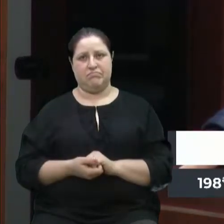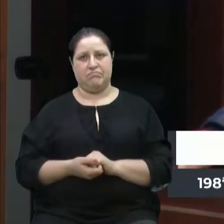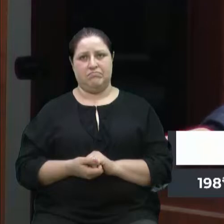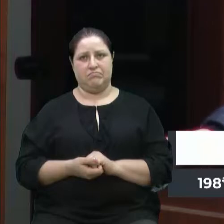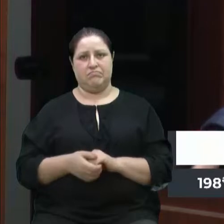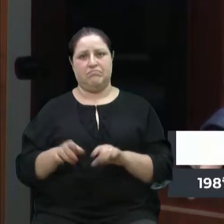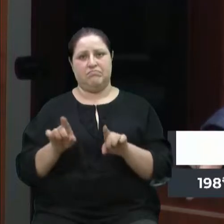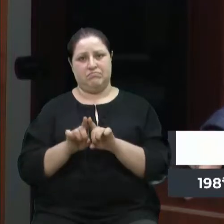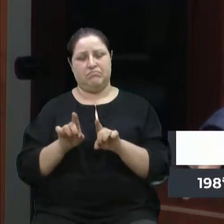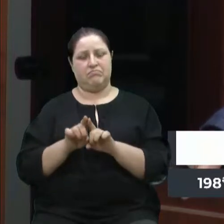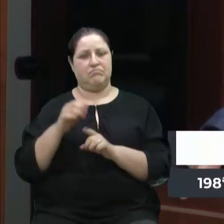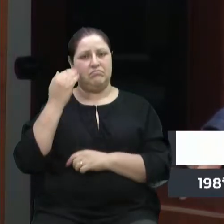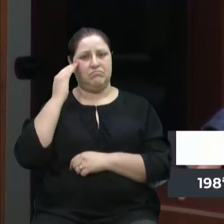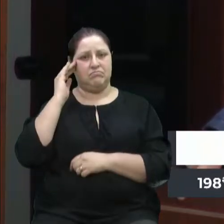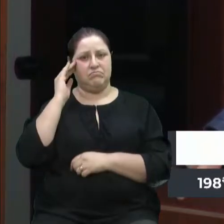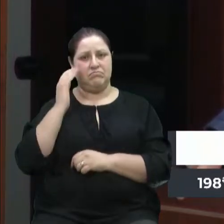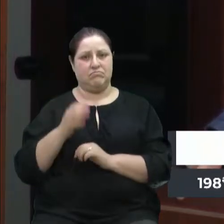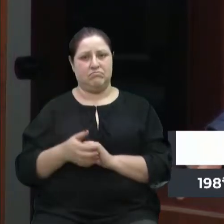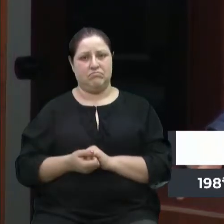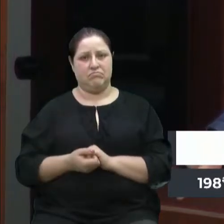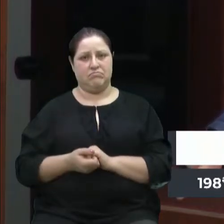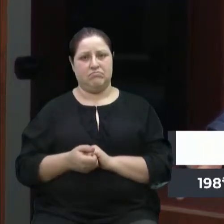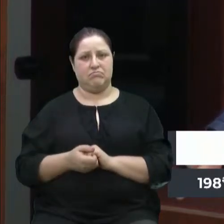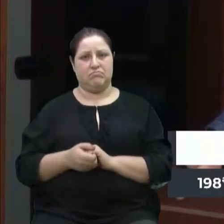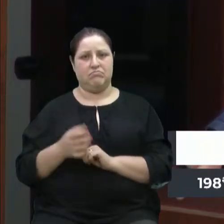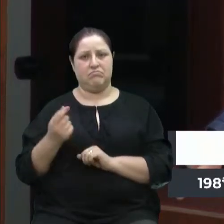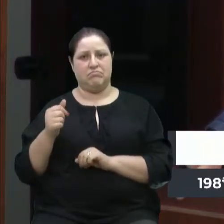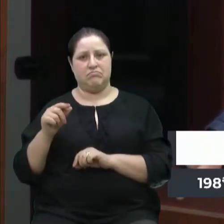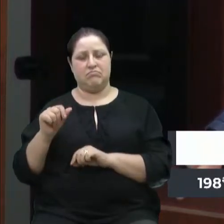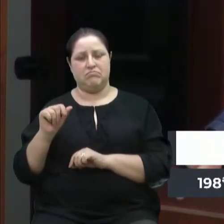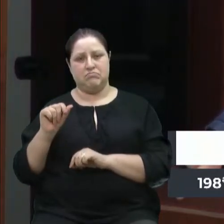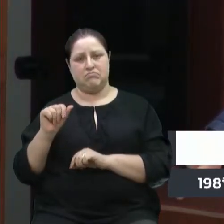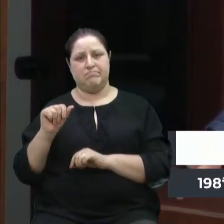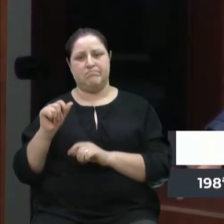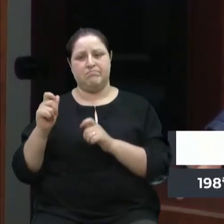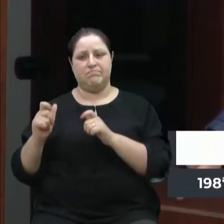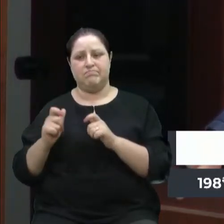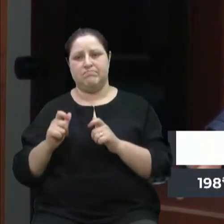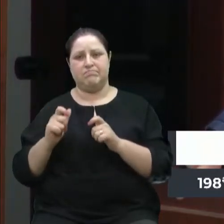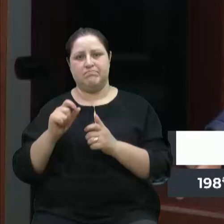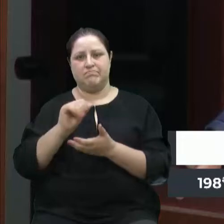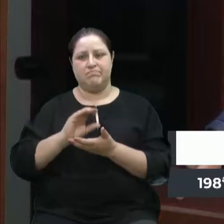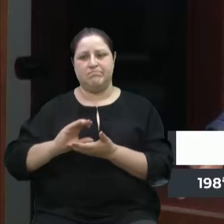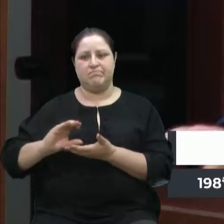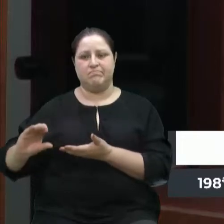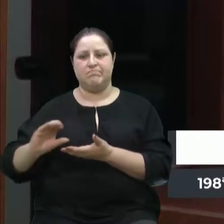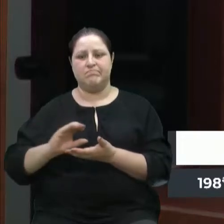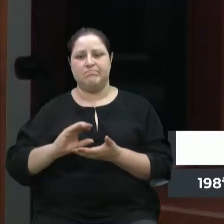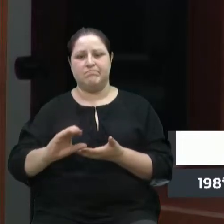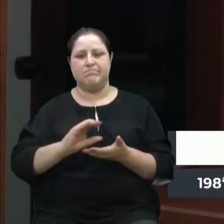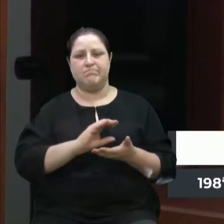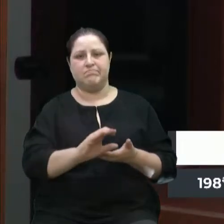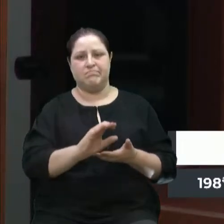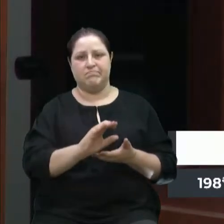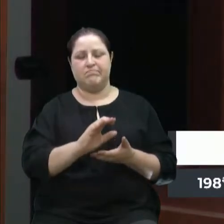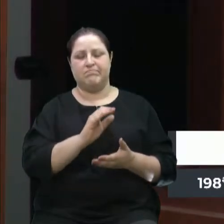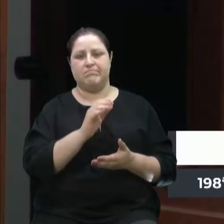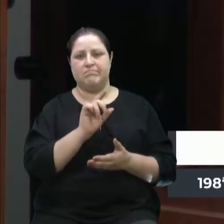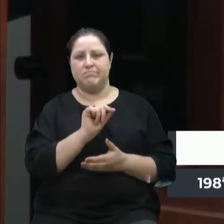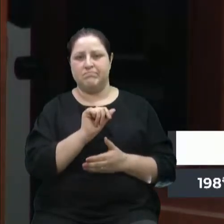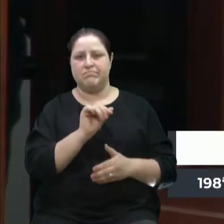E também entender o destino desses recursos do fundo partidário. Né? Para onde vão esses